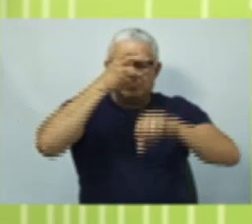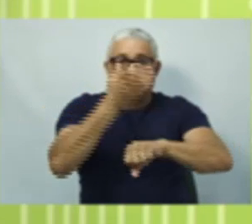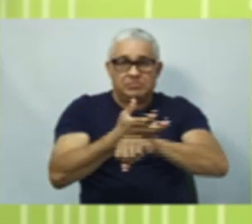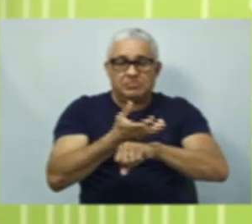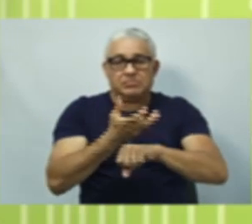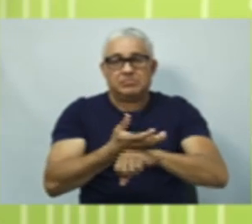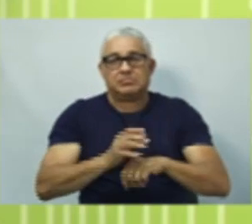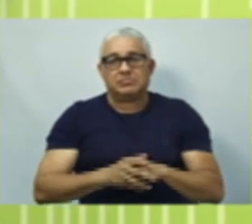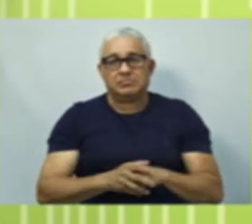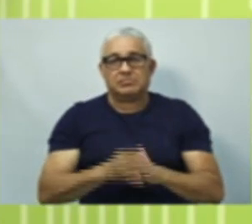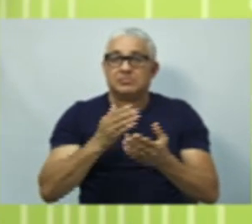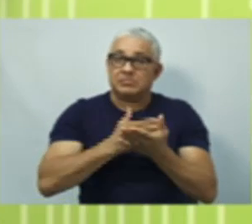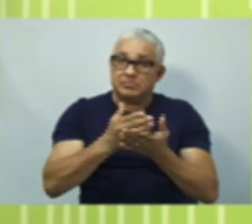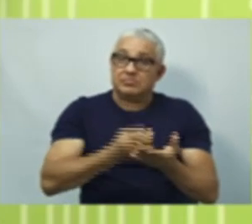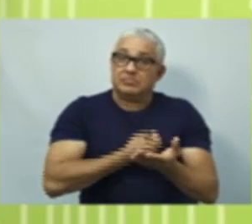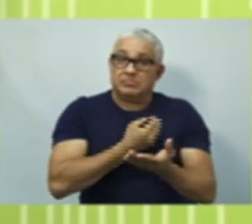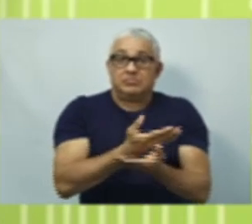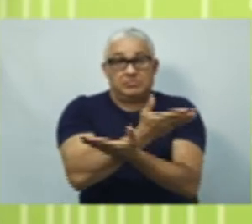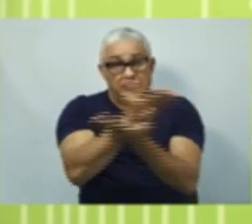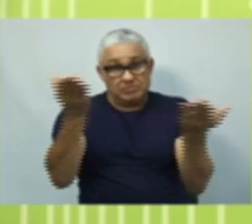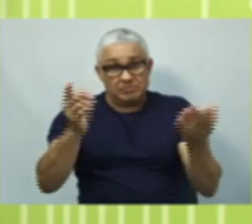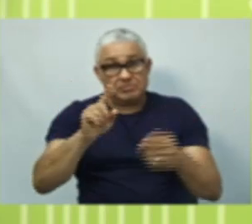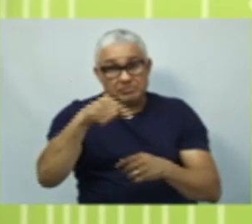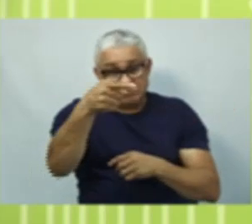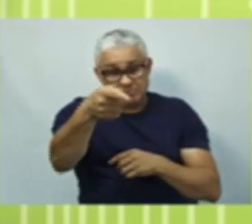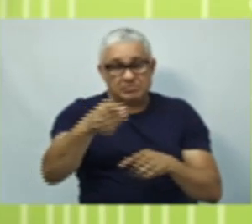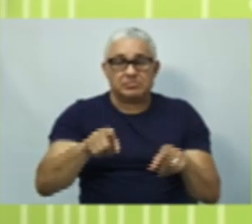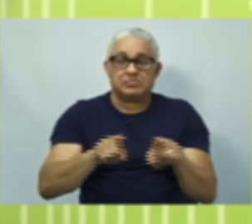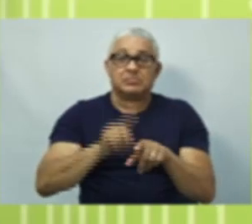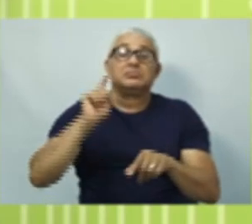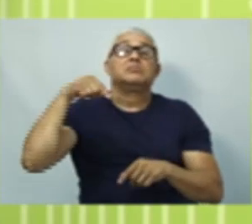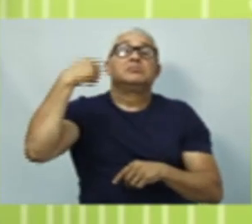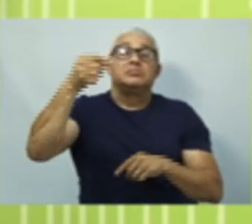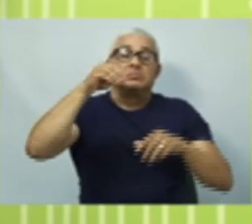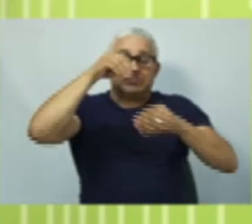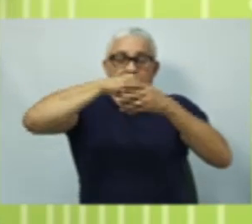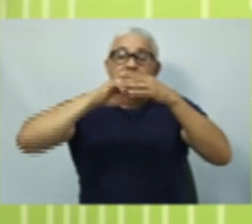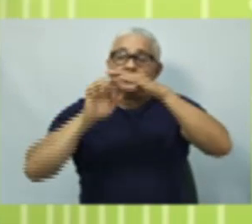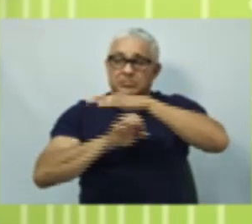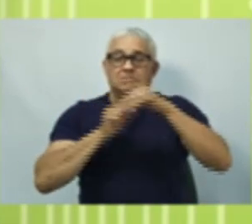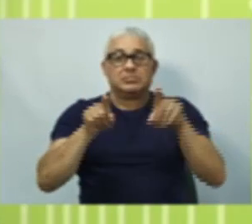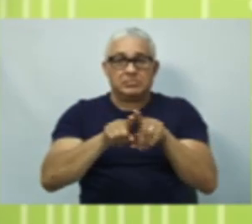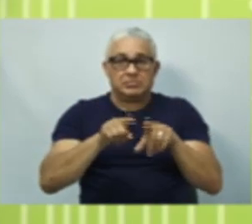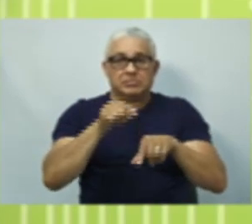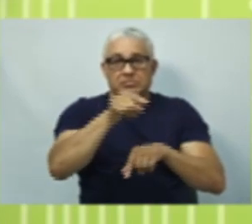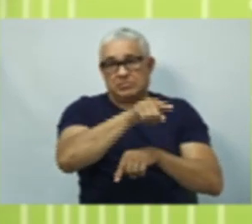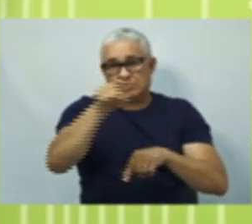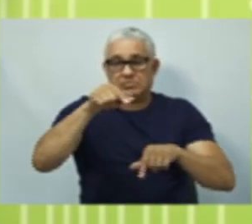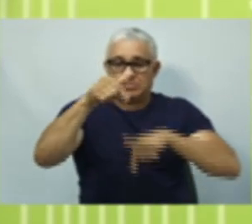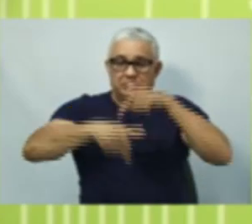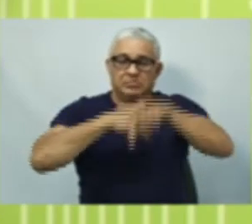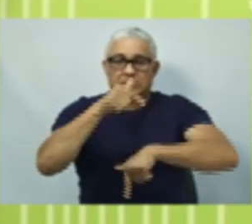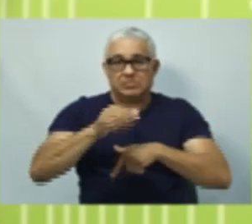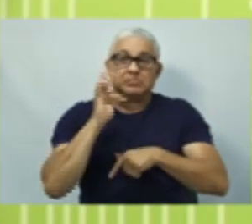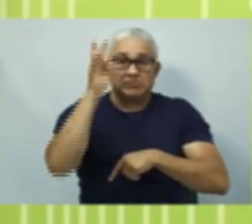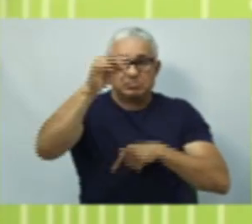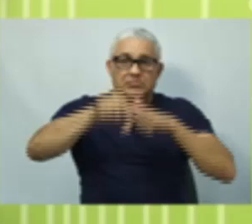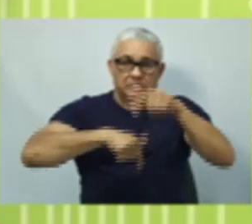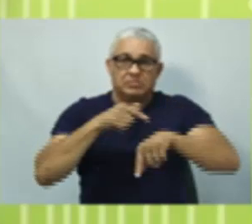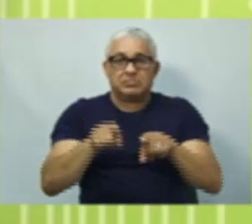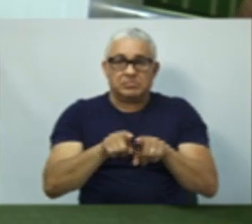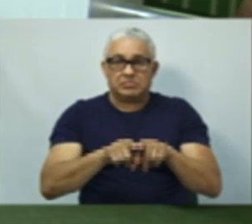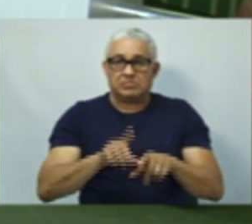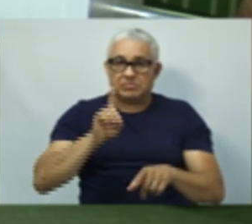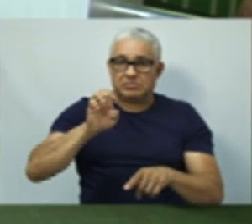disciplina, começando na vida de vocês, depois nas empresas também que vocês trabalham ou irão trabalhar.